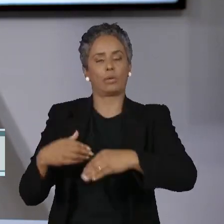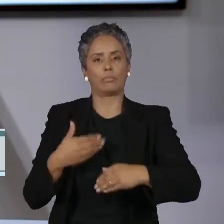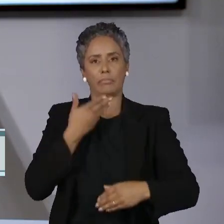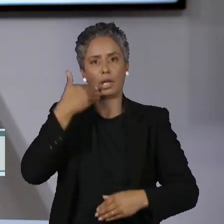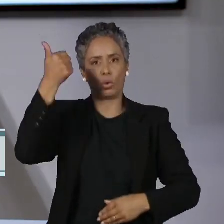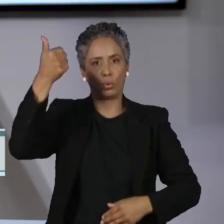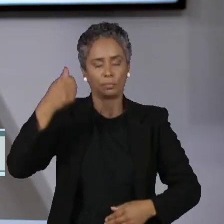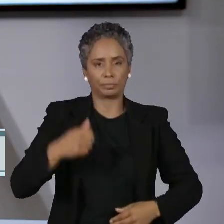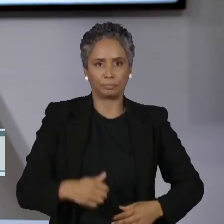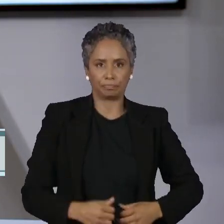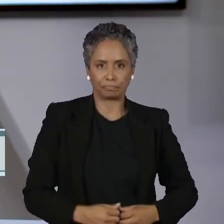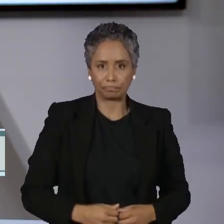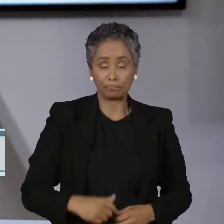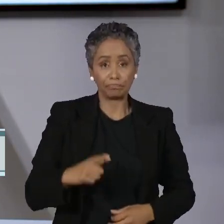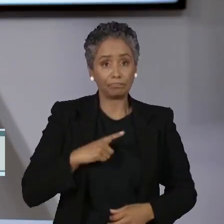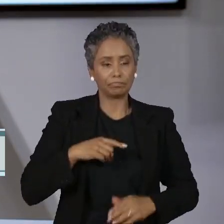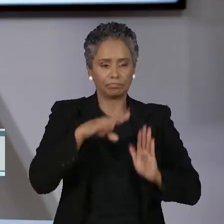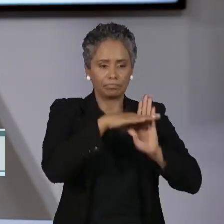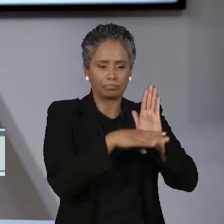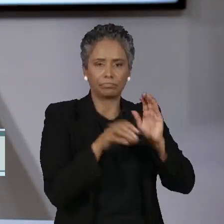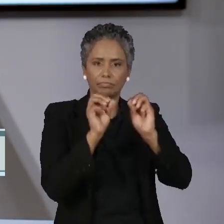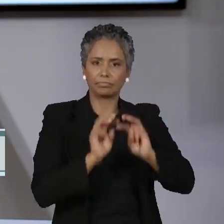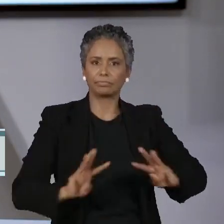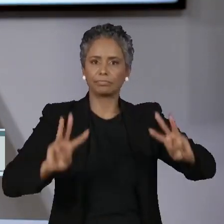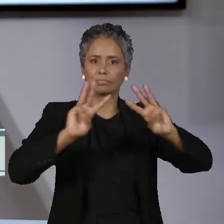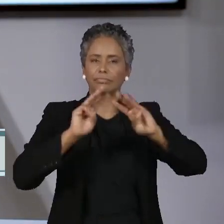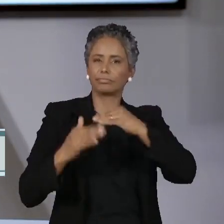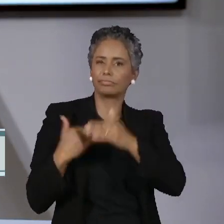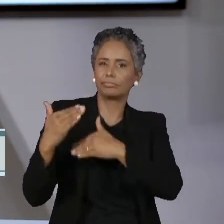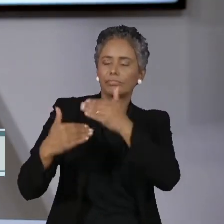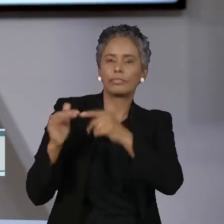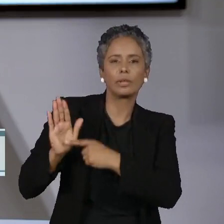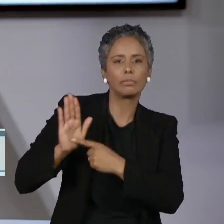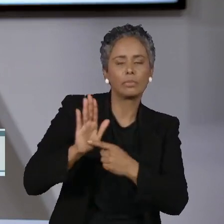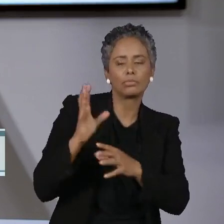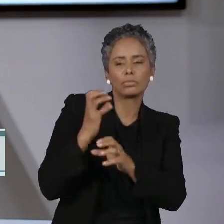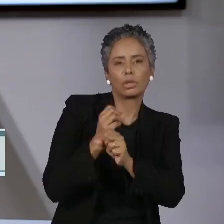Pesquisa do Programa das Nações Unidas sobre Desenvolvimento mostra que